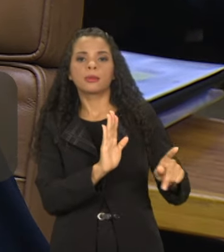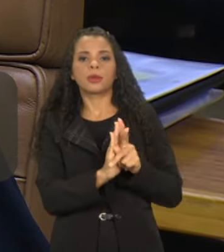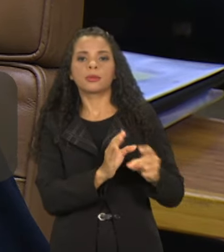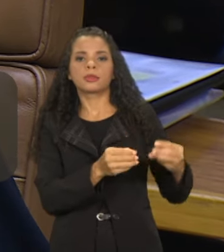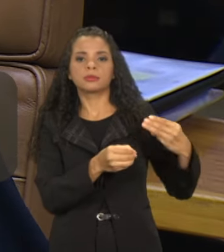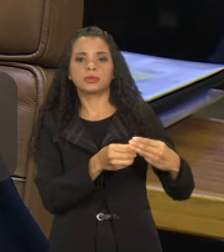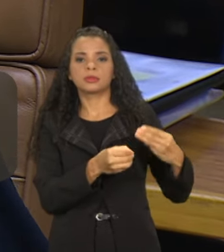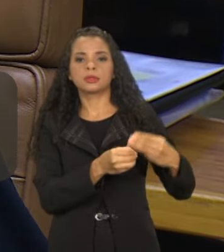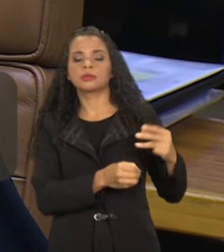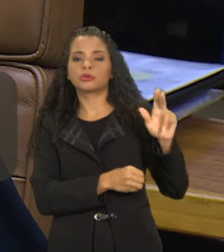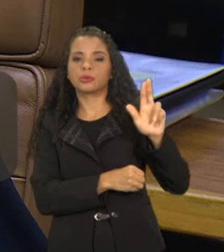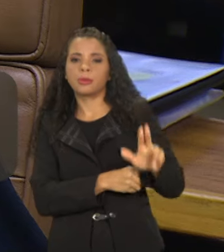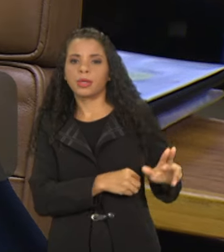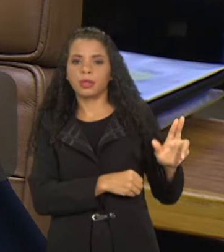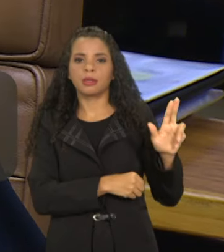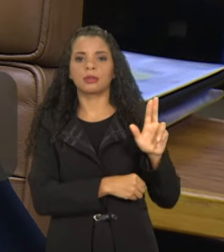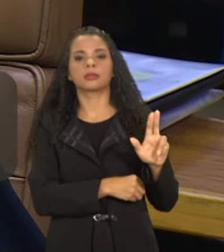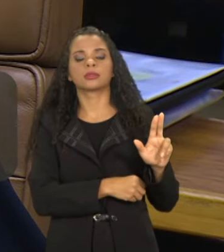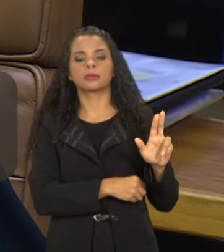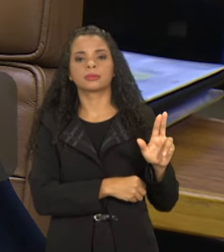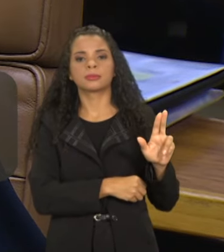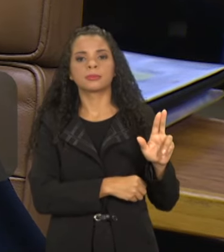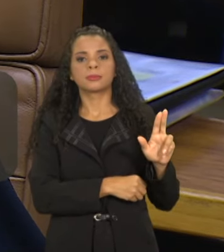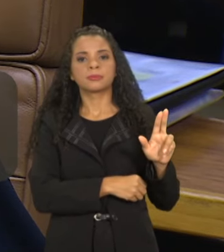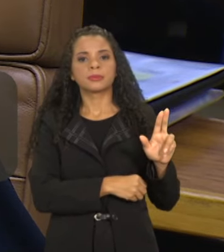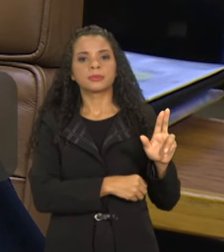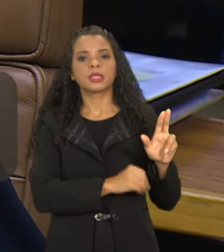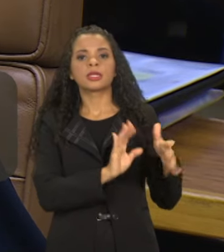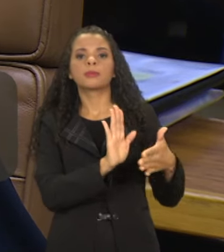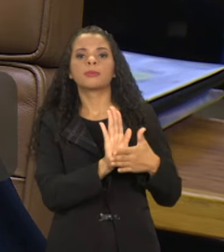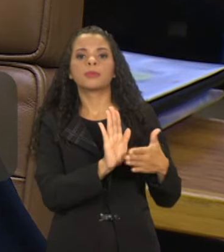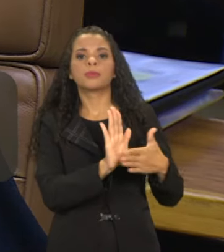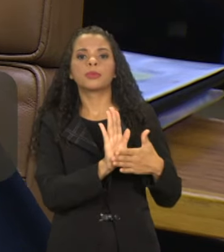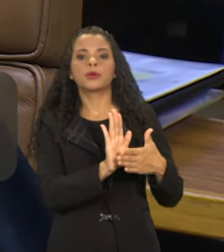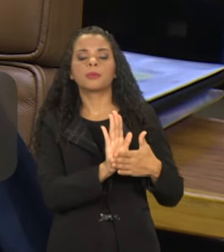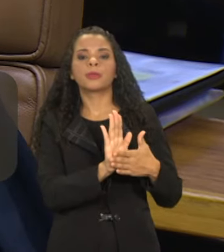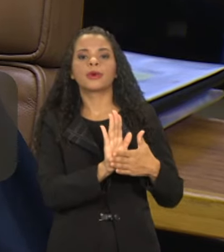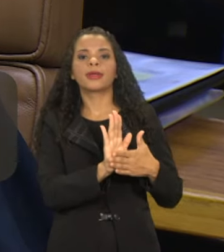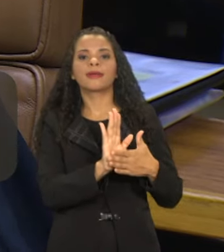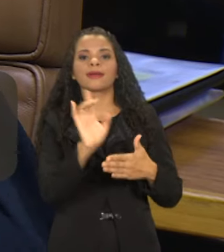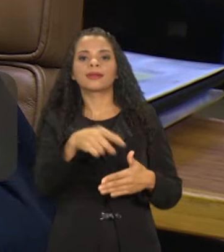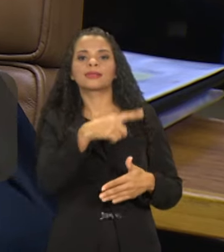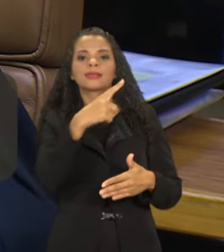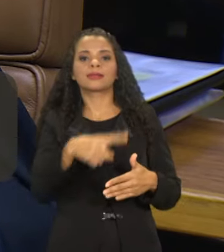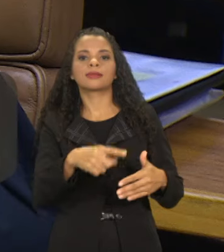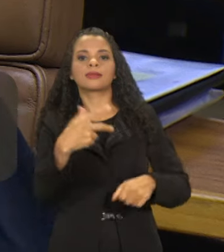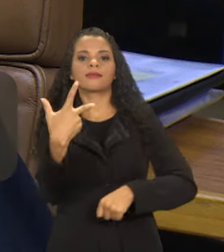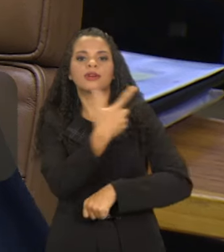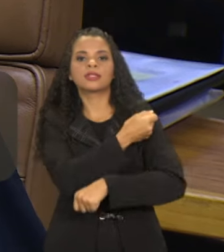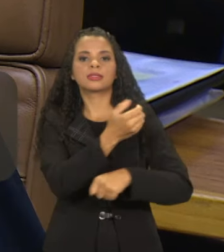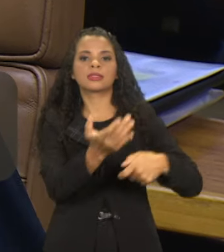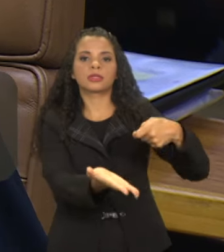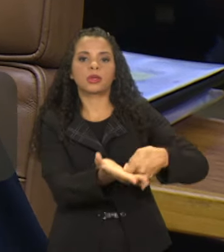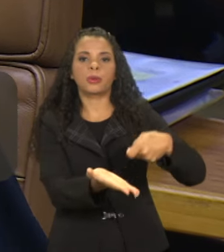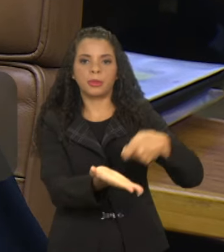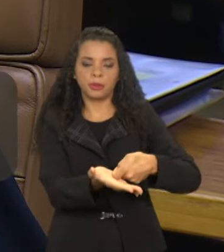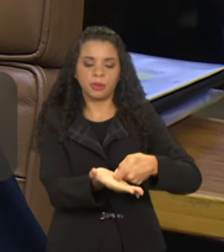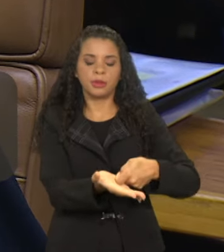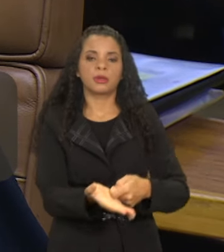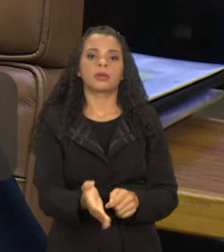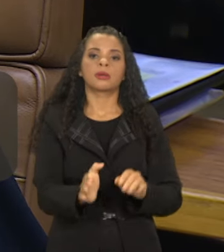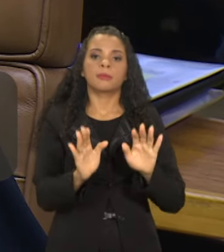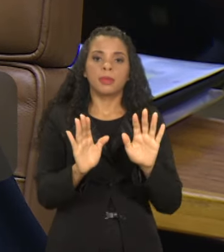3.691/2022, que propõe vedar a vacinação compulsória em seu território. É importante pontuar